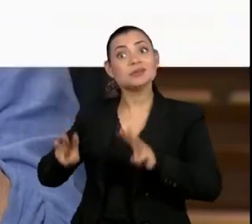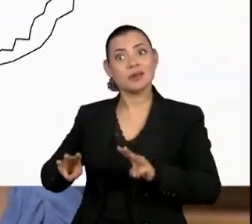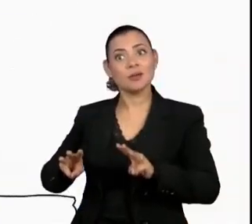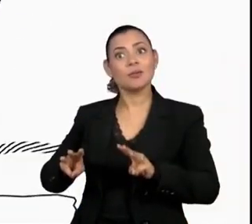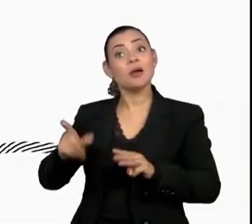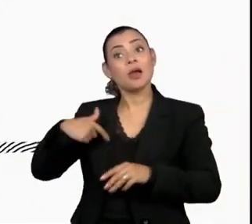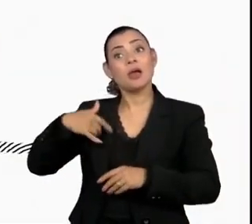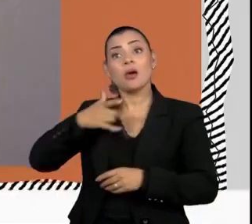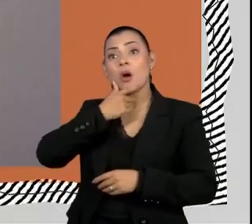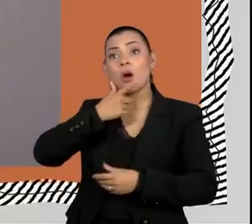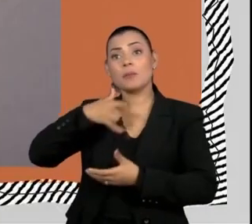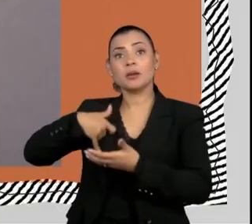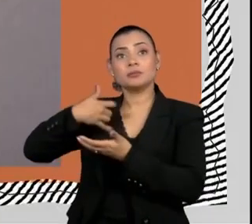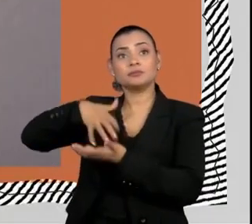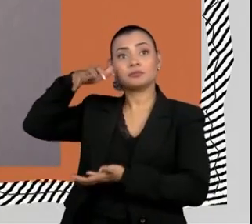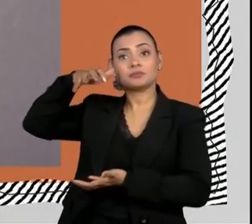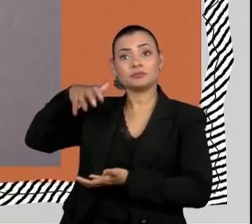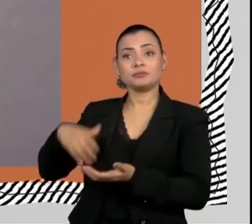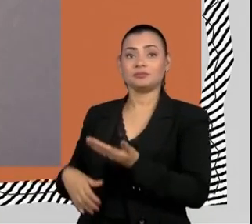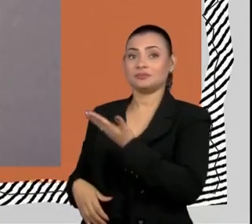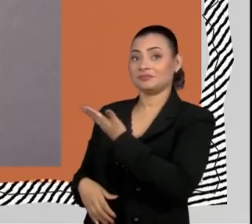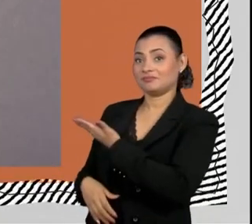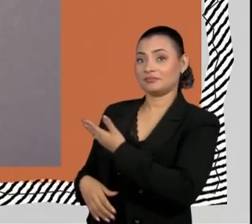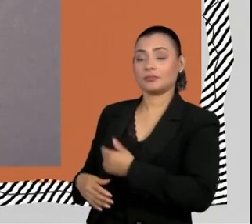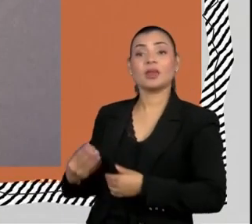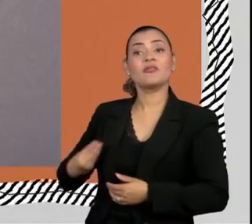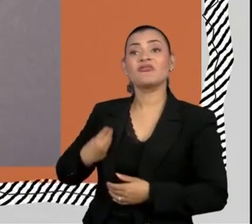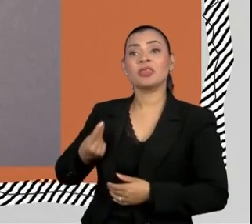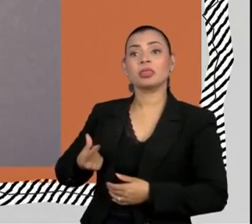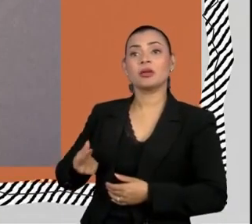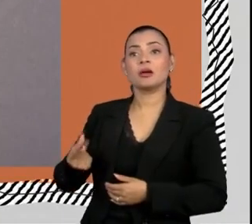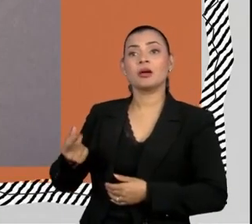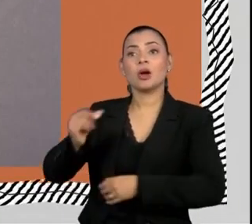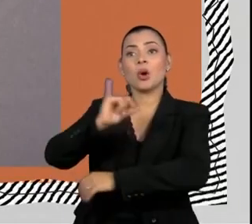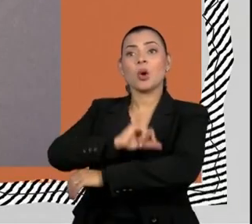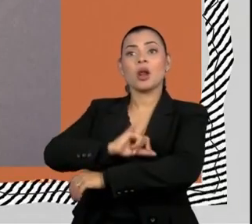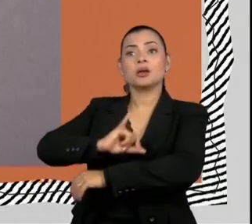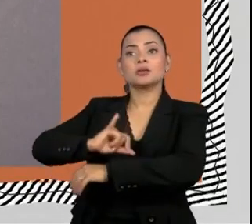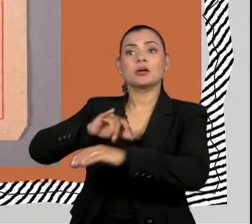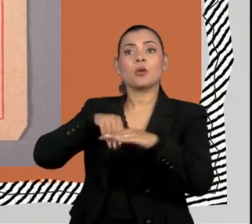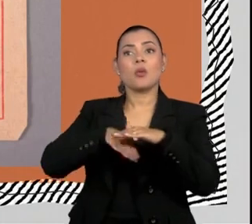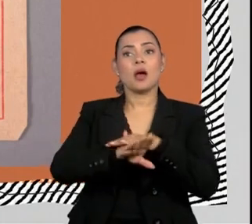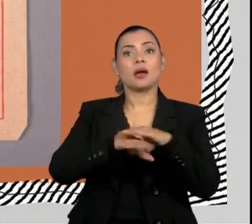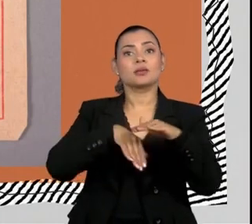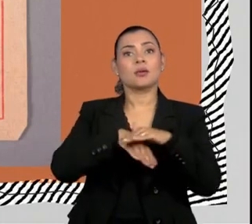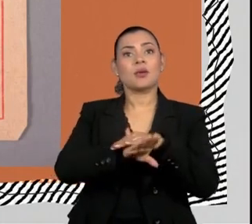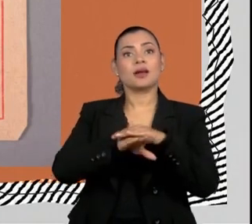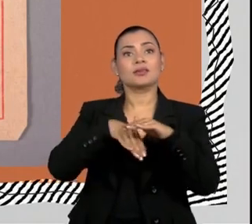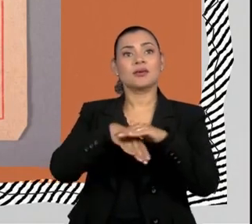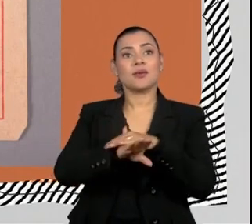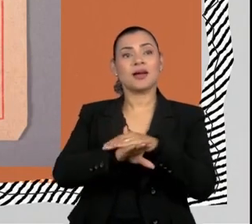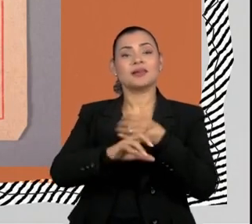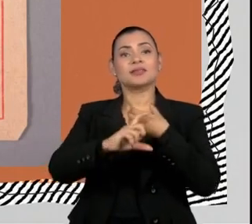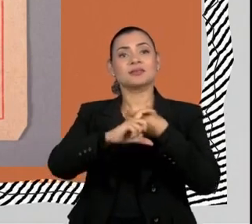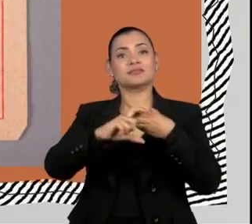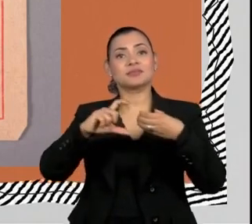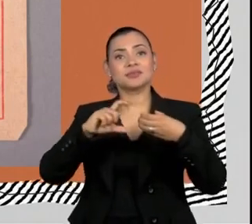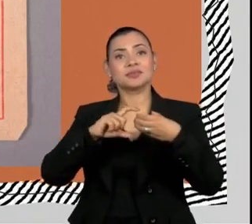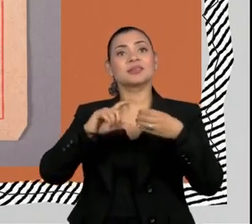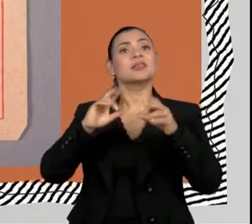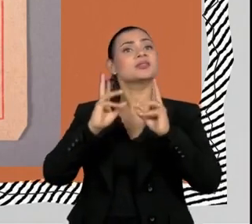de um senhor, né, o Egídio, que passou a vida inteira dele colecionando esses artefatos. Essas embalagens,